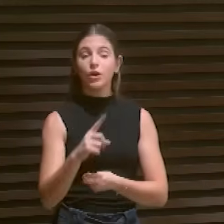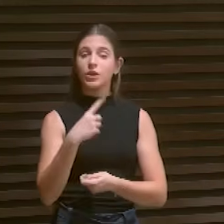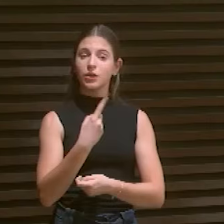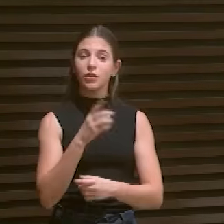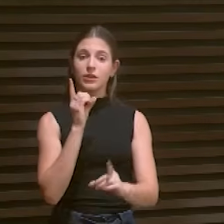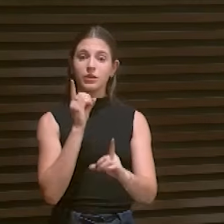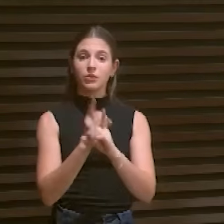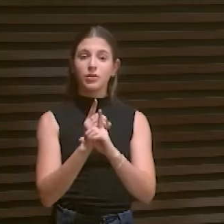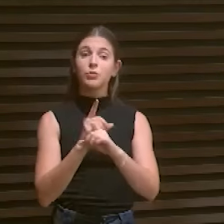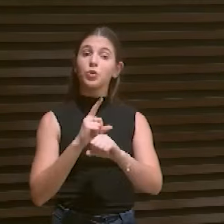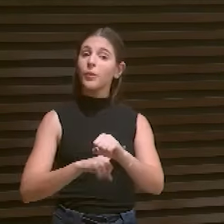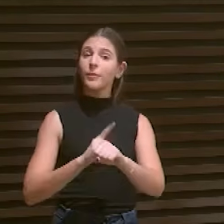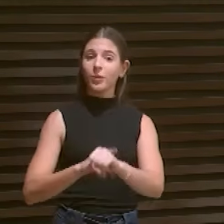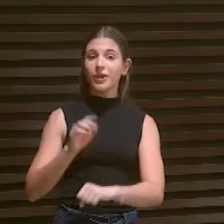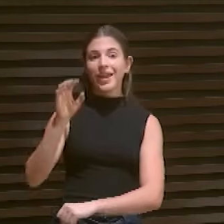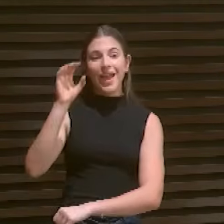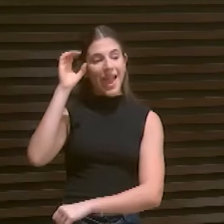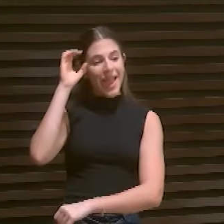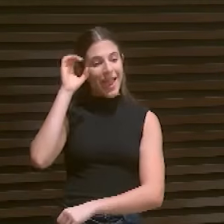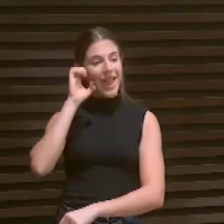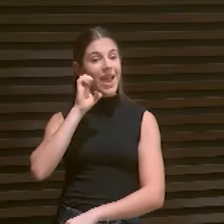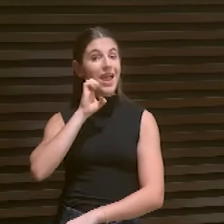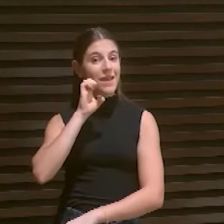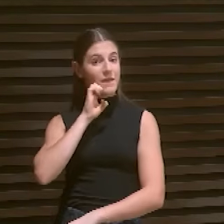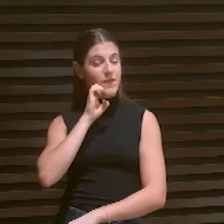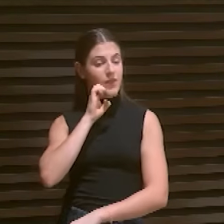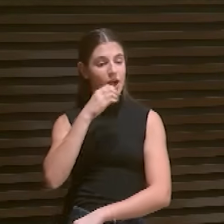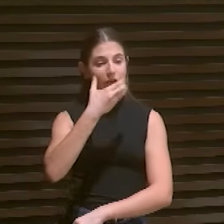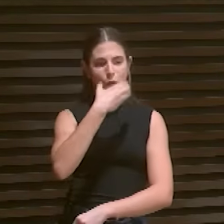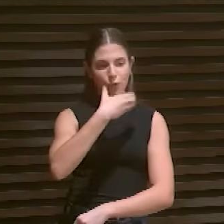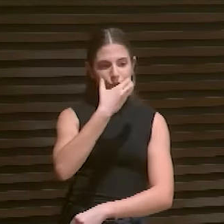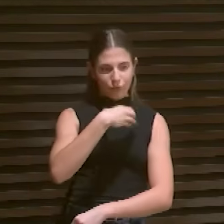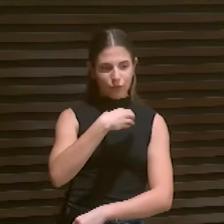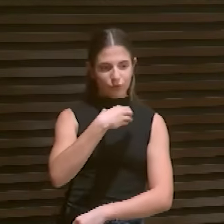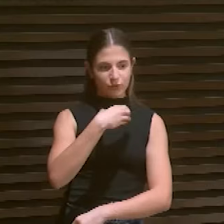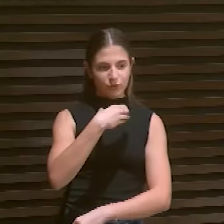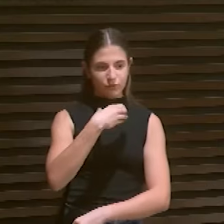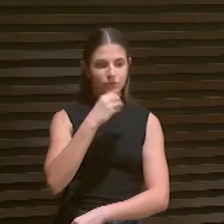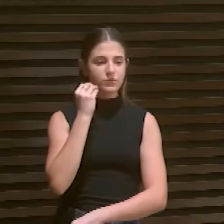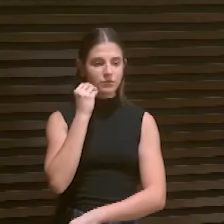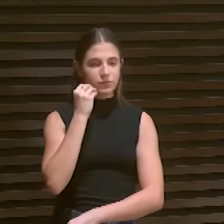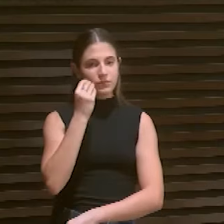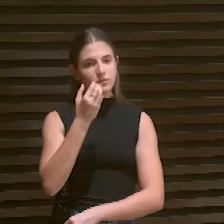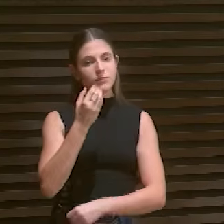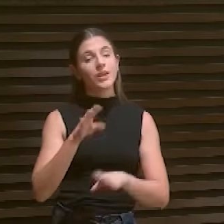Eva experimentou no jardim do Éden e também Jesus no deserto. A mesma coisa.